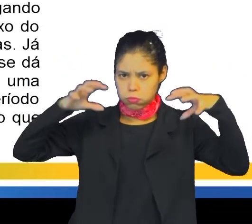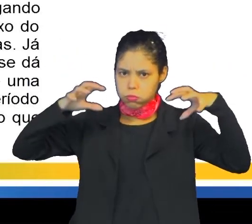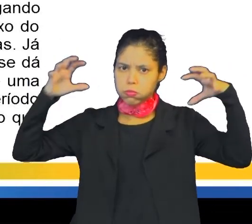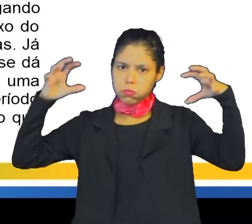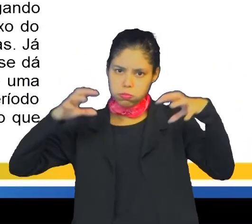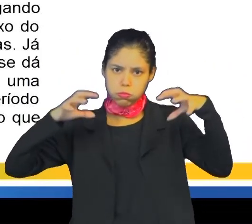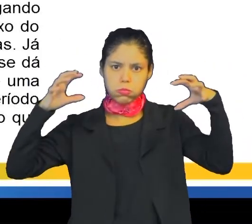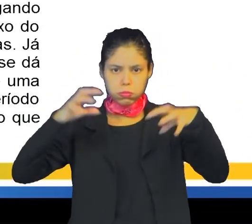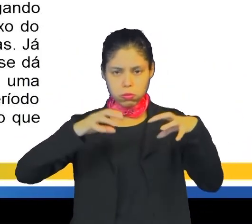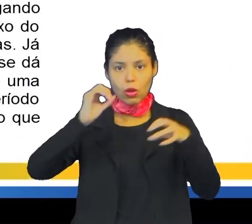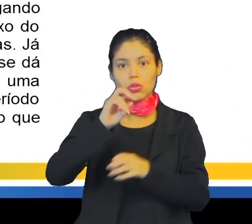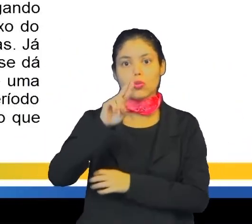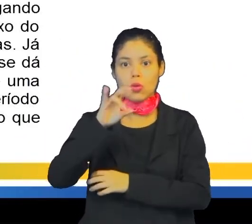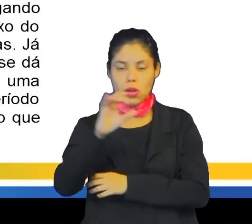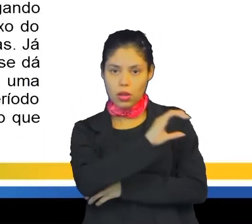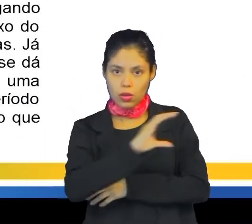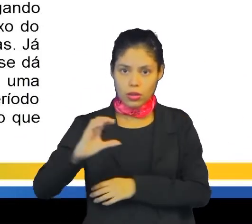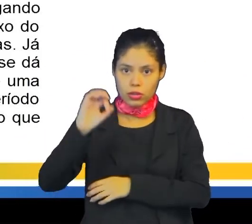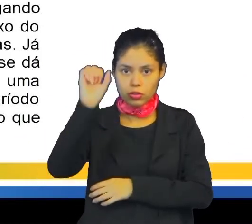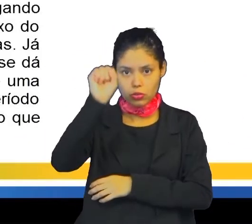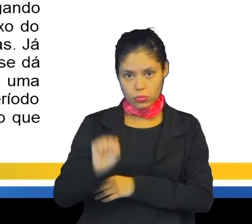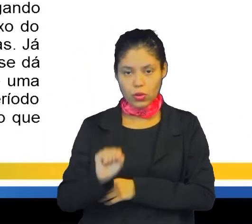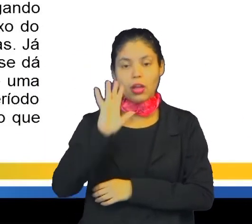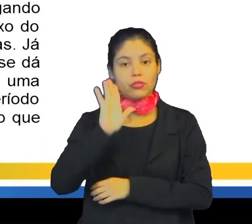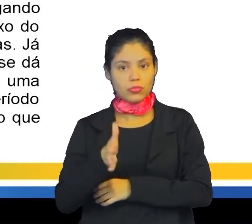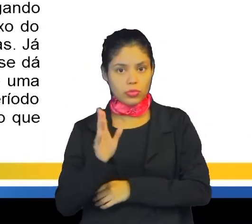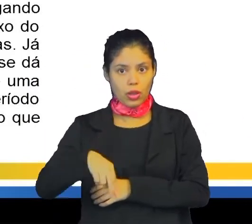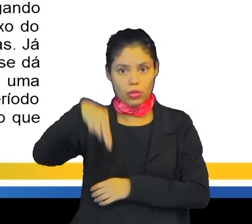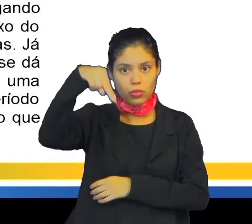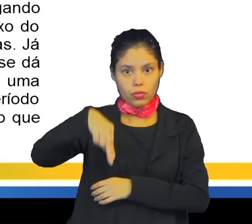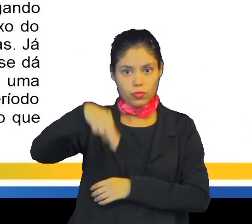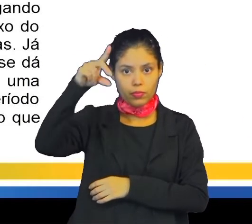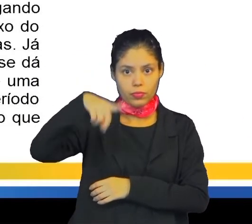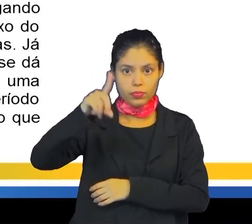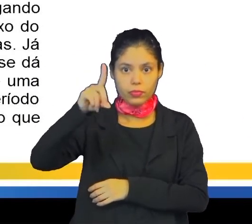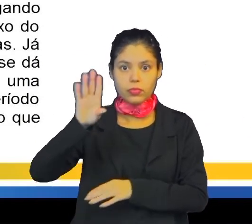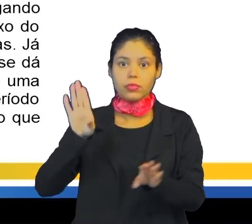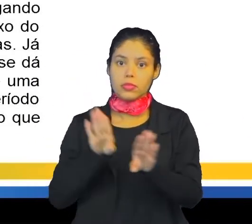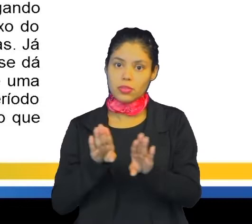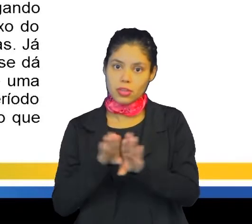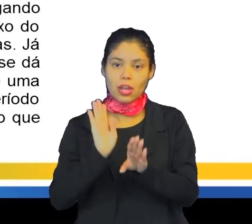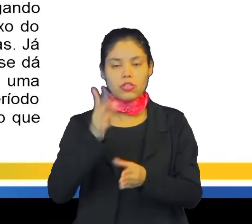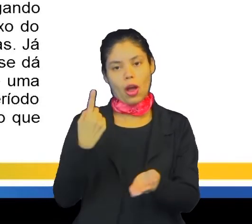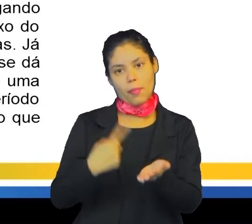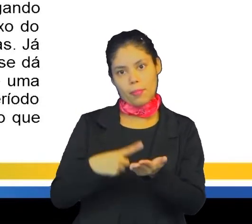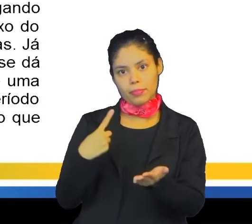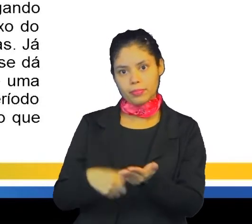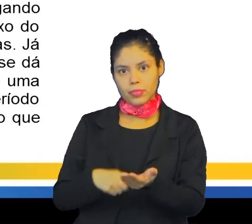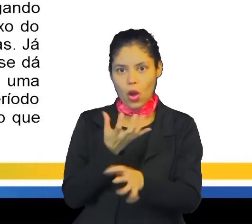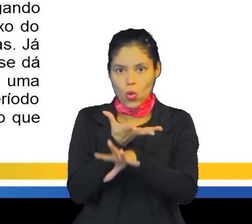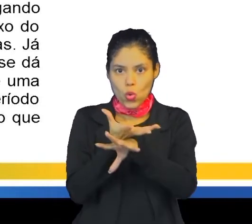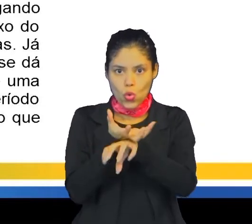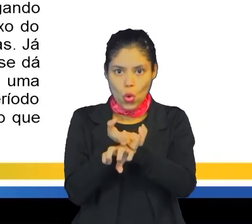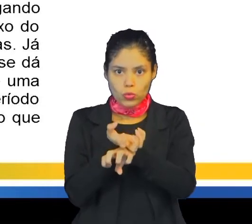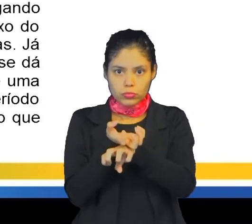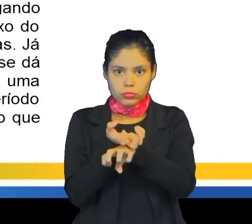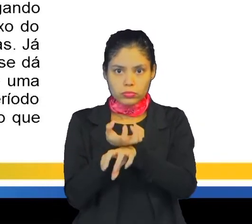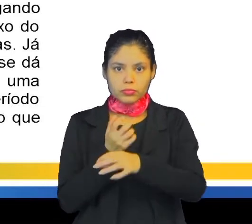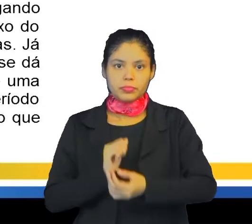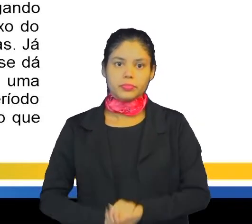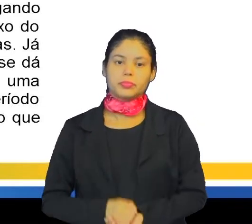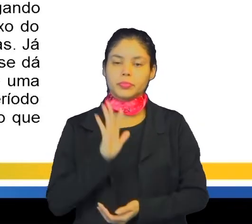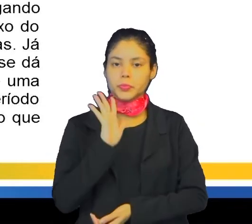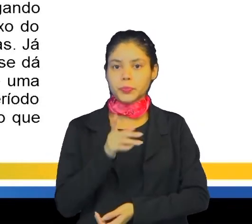como é o caso do centro-oeste Sudeste e Sul já nas regiões Nordeste e Norte essa Estação marca o início do período de escassez de água